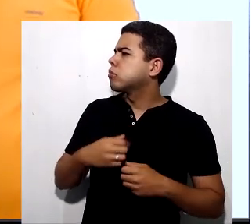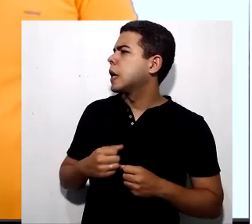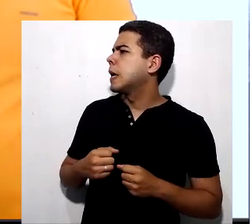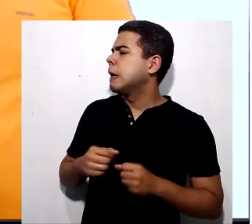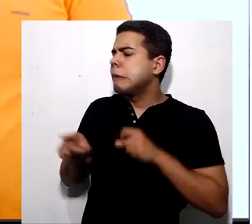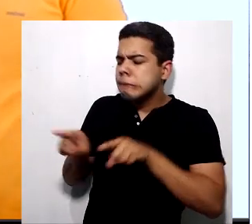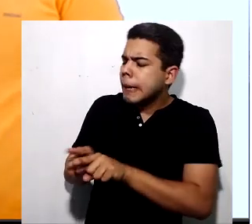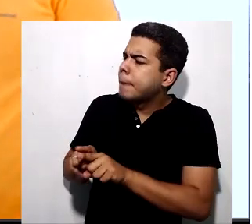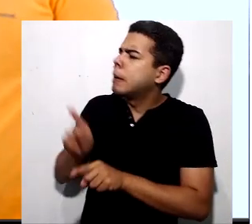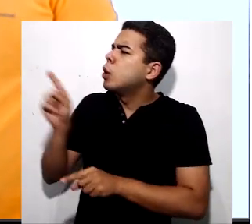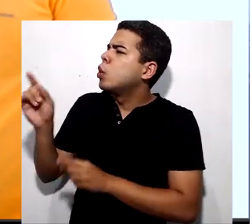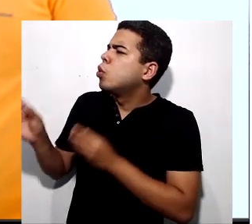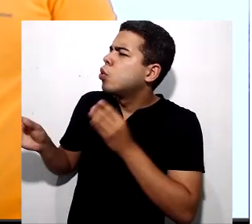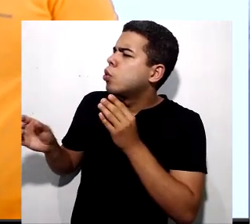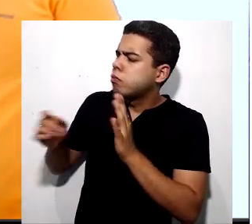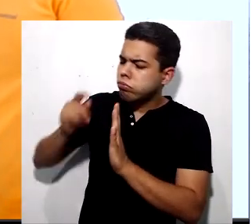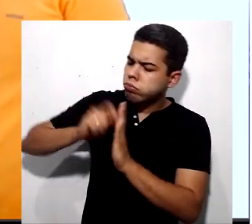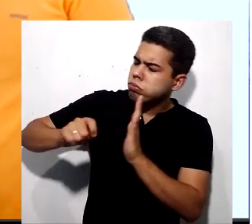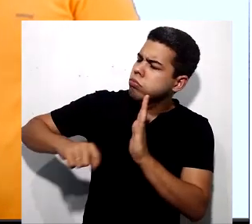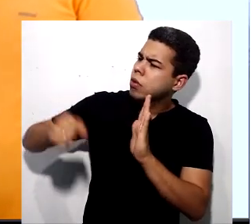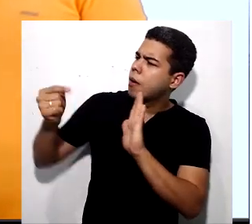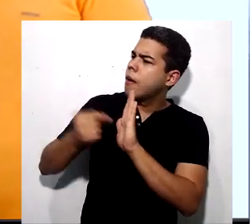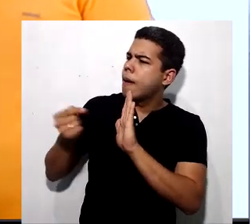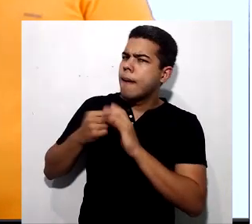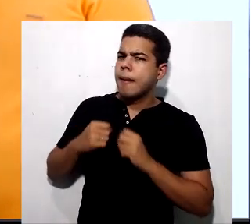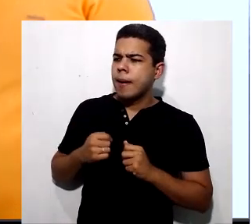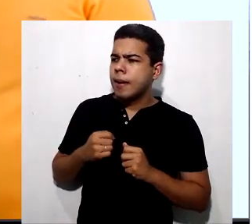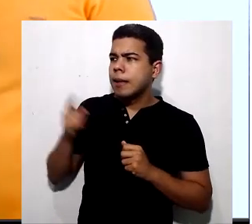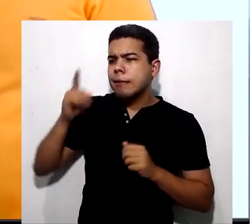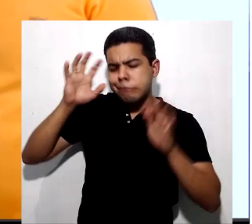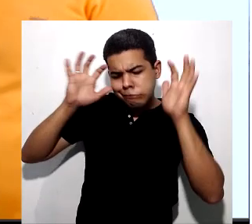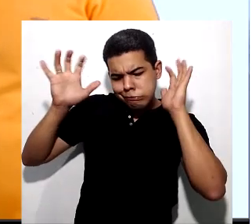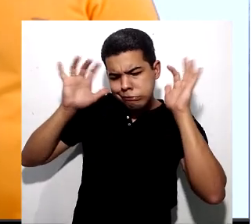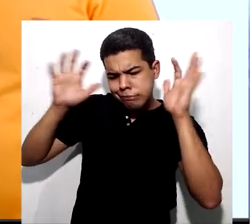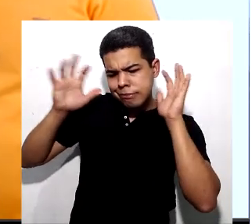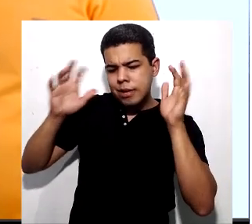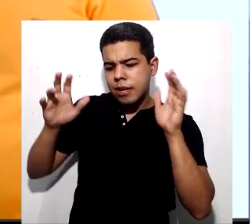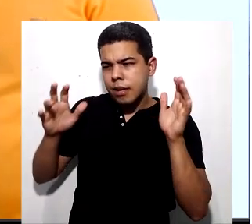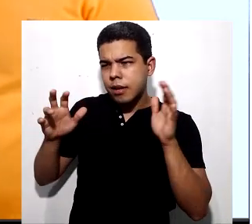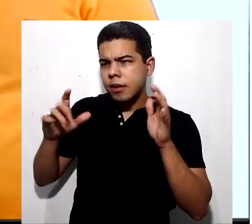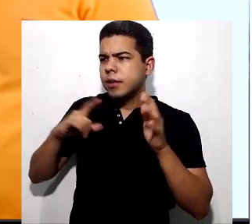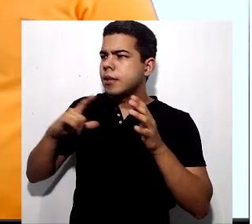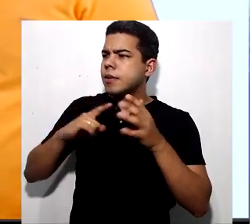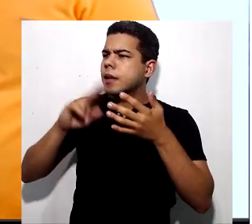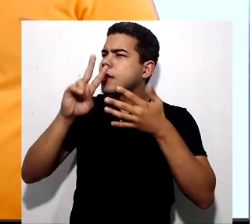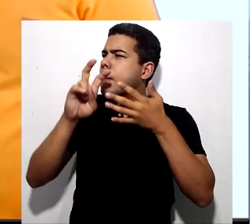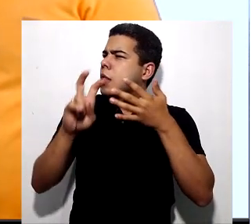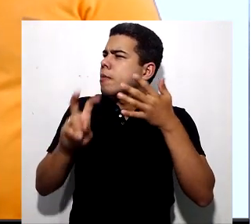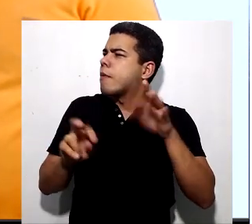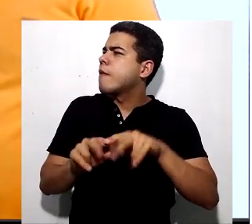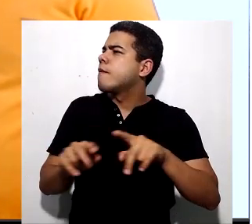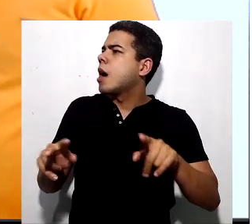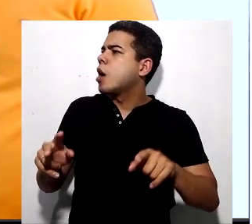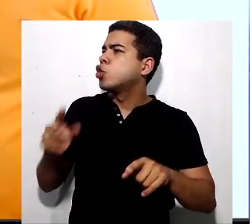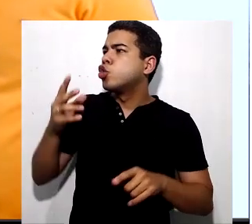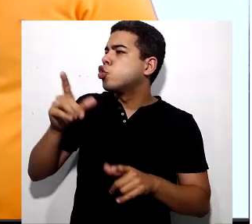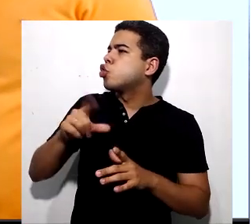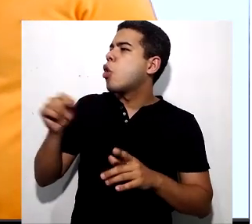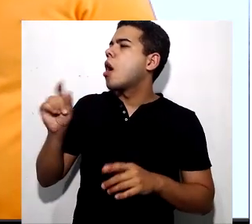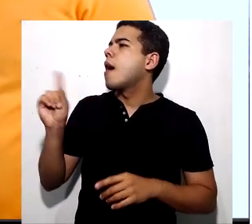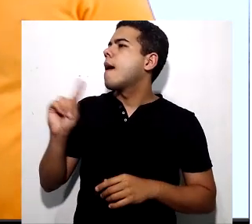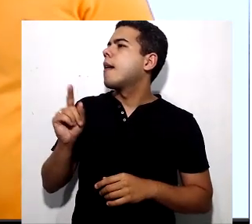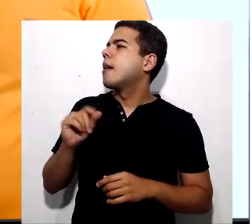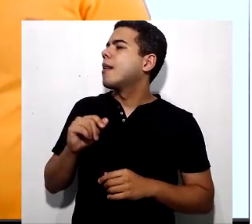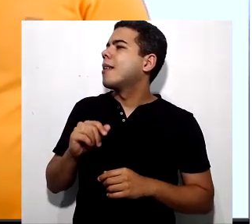que ela estava escrevendo, que ela estava indecisa, por isso que ela cita que são 13 títulos. Então, a última